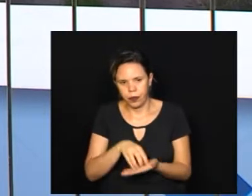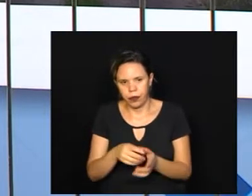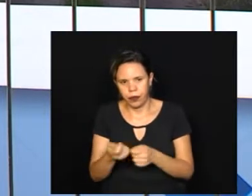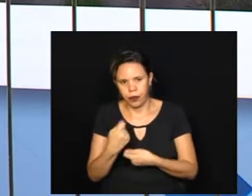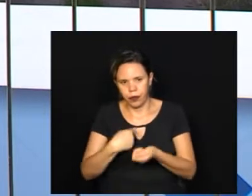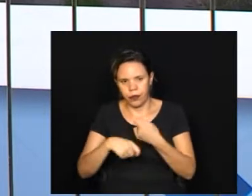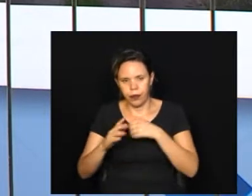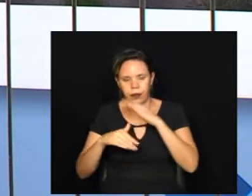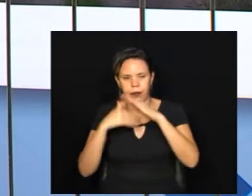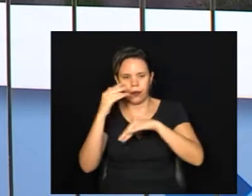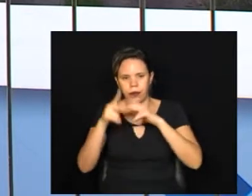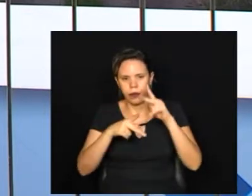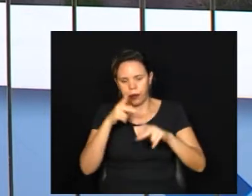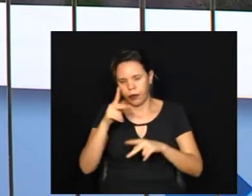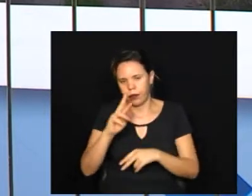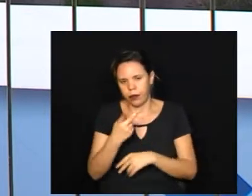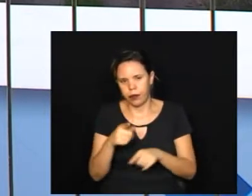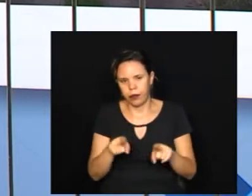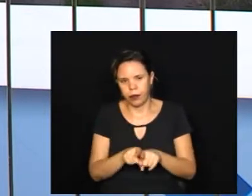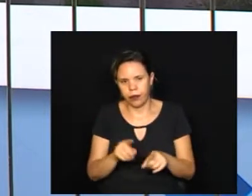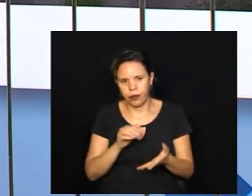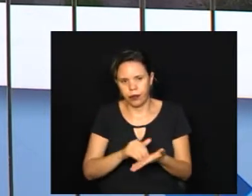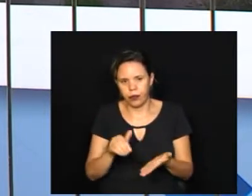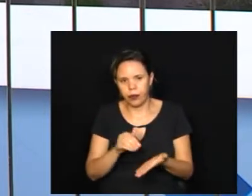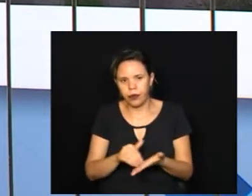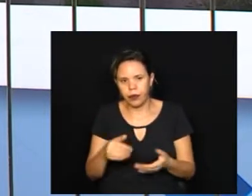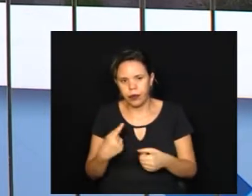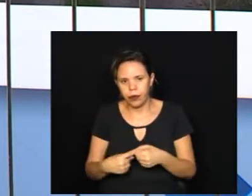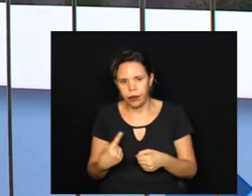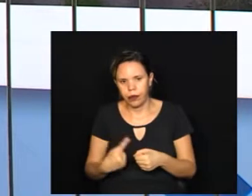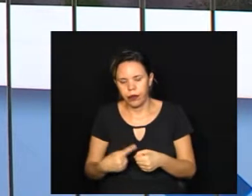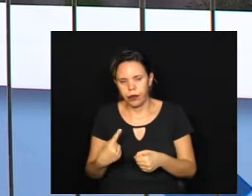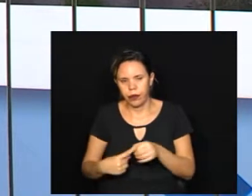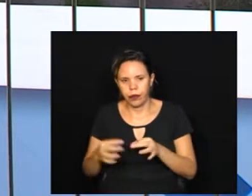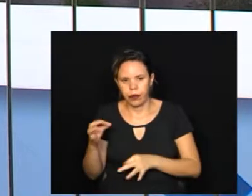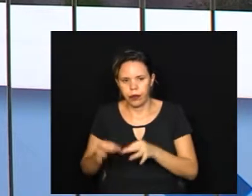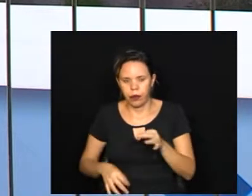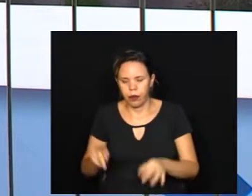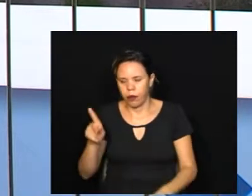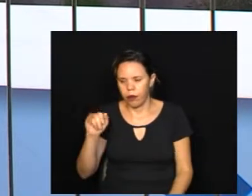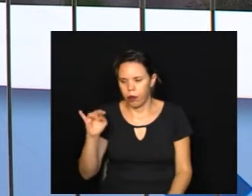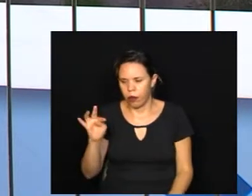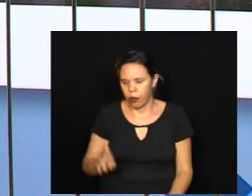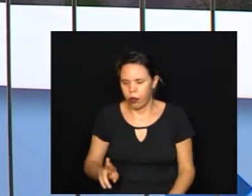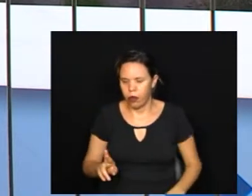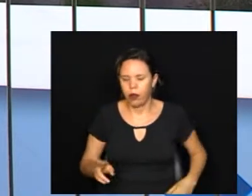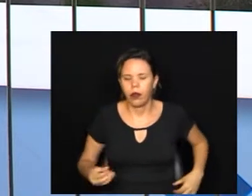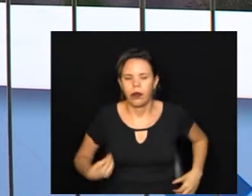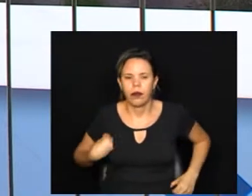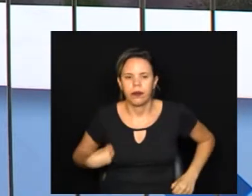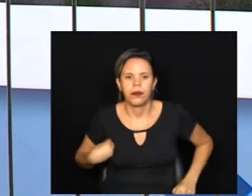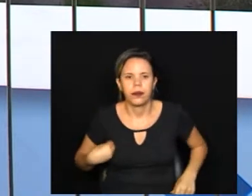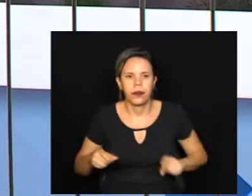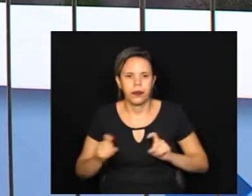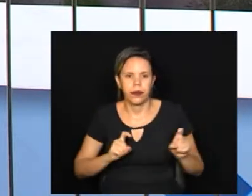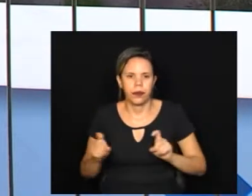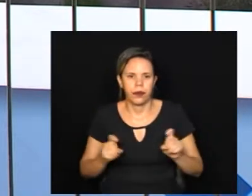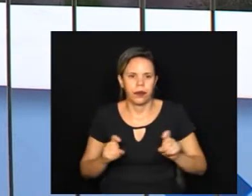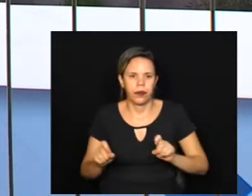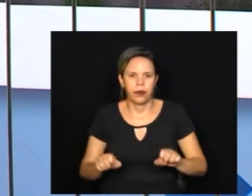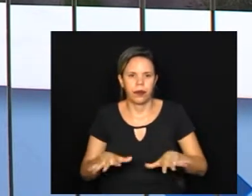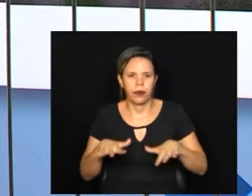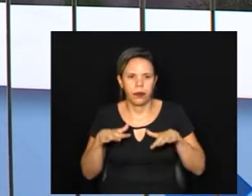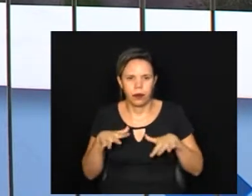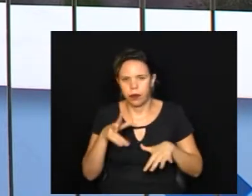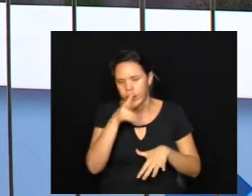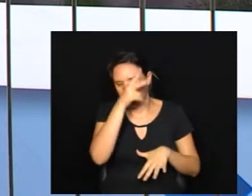e Desenvolvimento de Pessoas, e o secretário municipal de Justiça, Peter Panuto, estiveram nesta audiência pública.